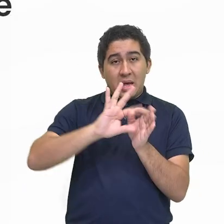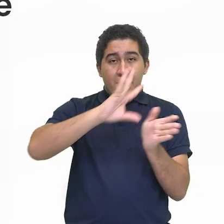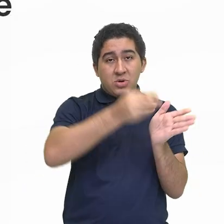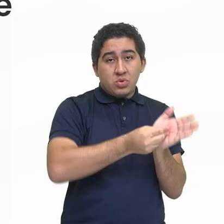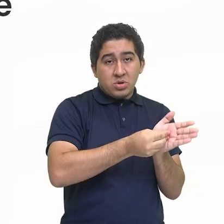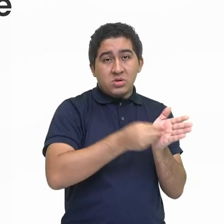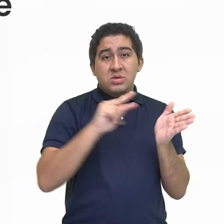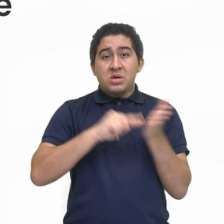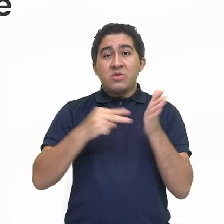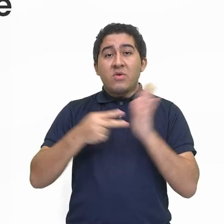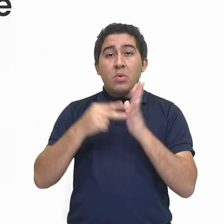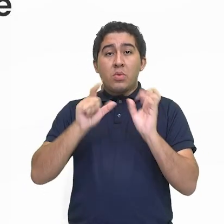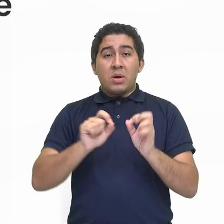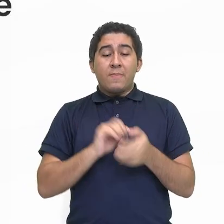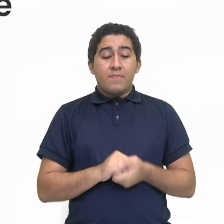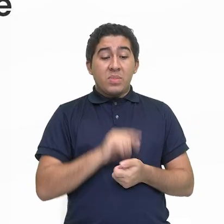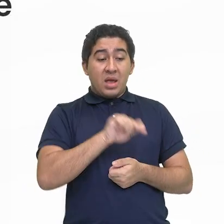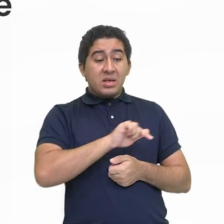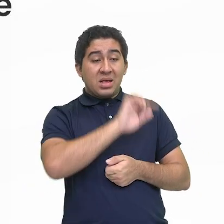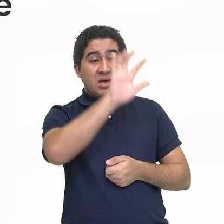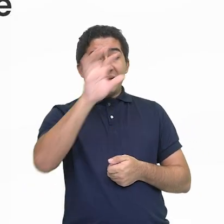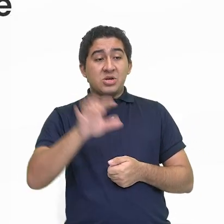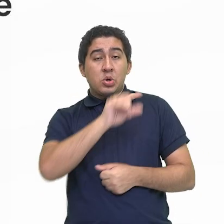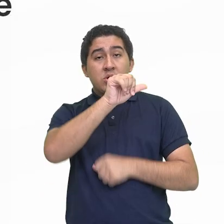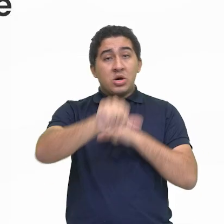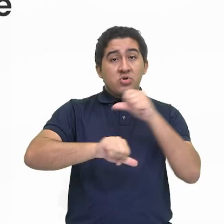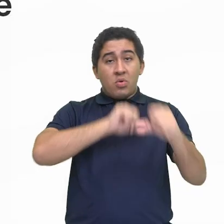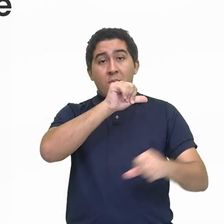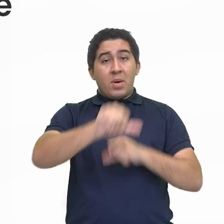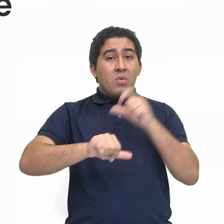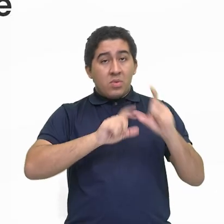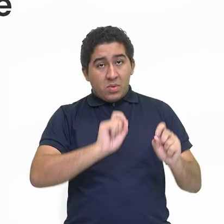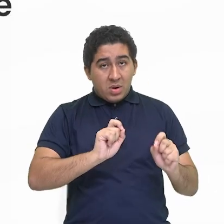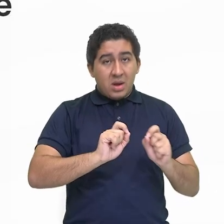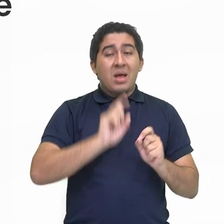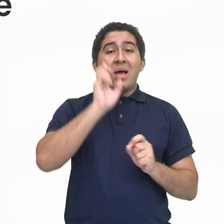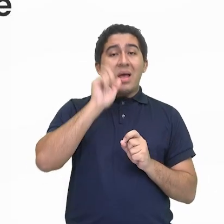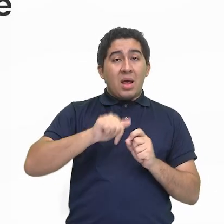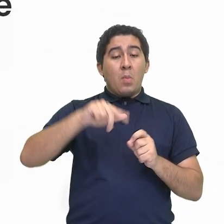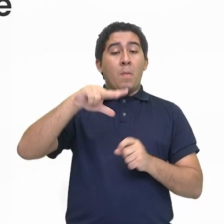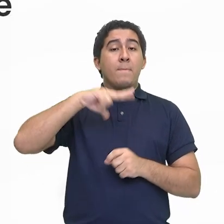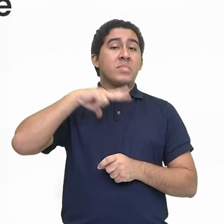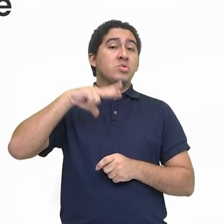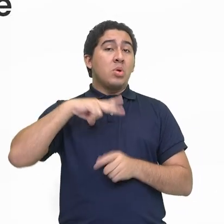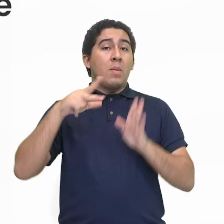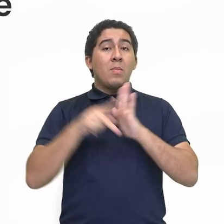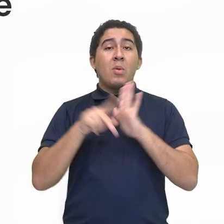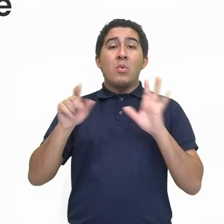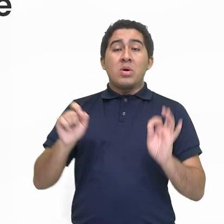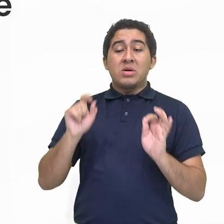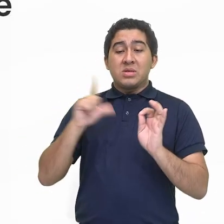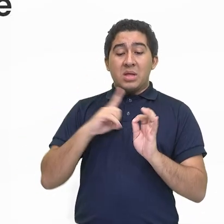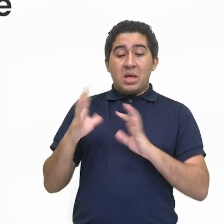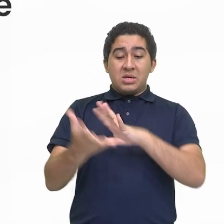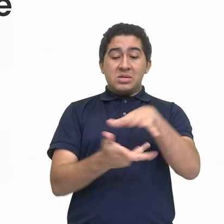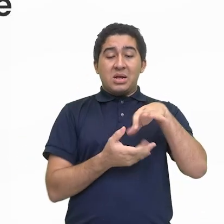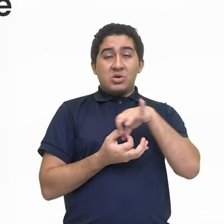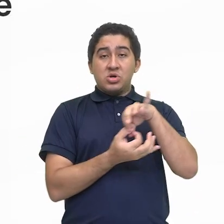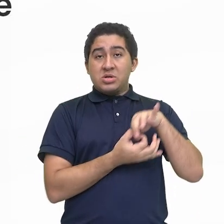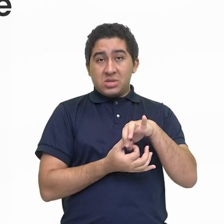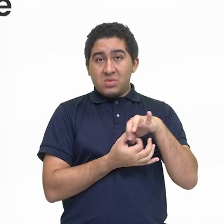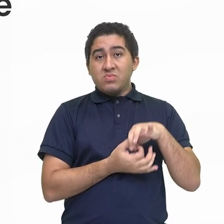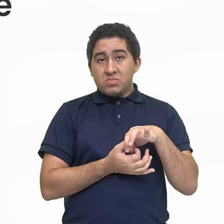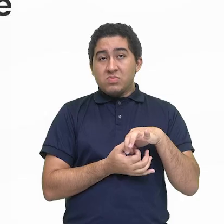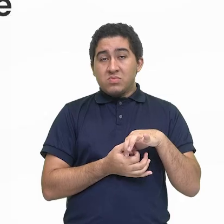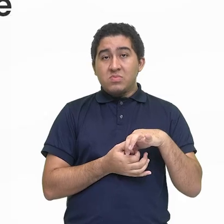seja, transformar essa região num patrimônio, não no Brasil, mas da chamada internacionalização, ou seja,